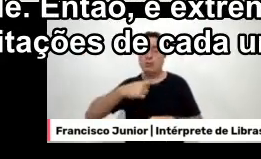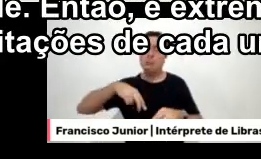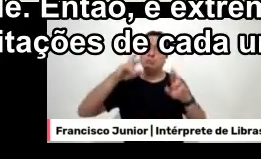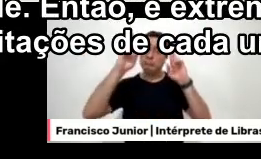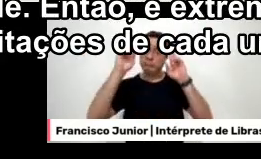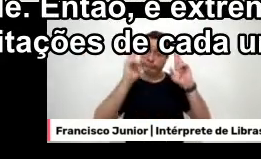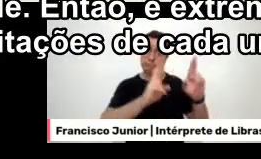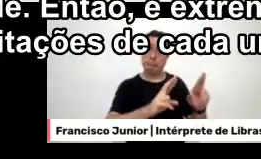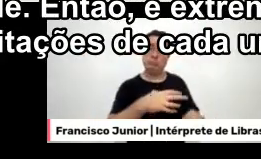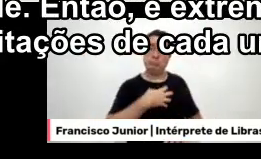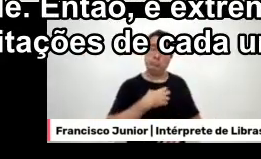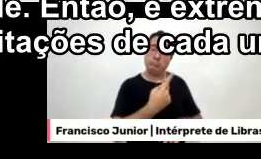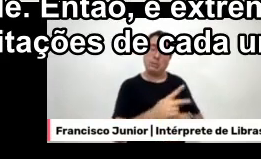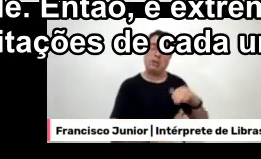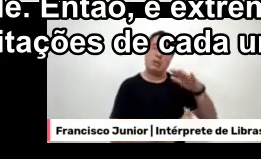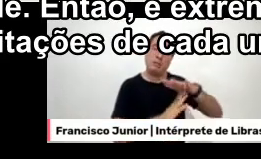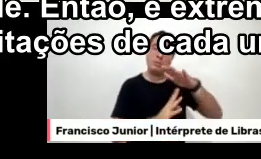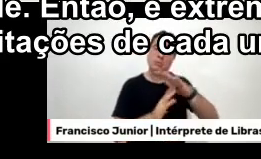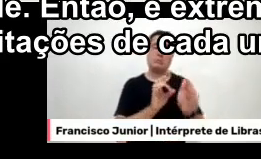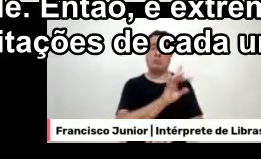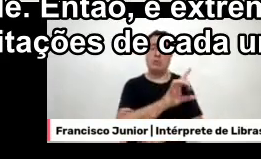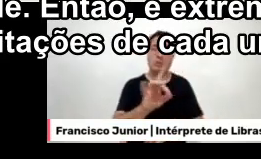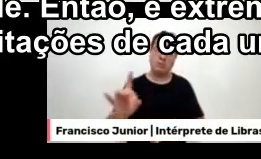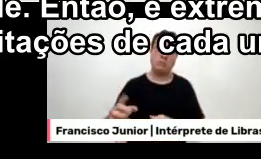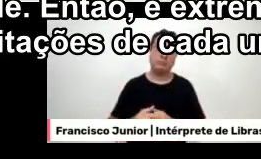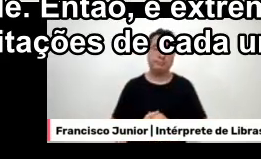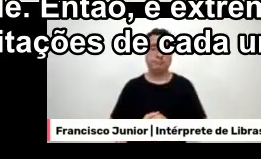né, as limitações de cada um.